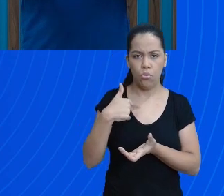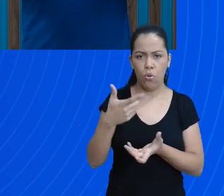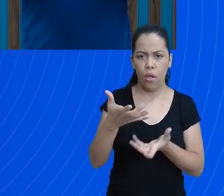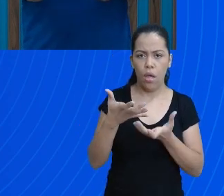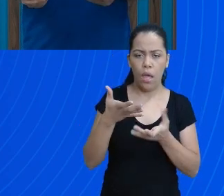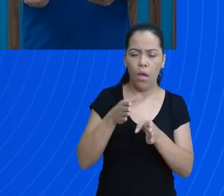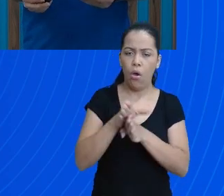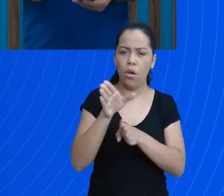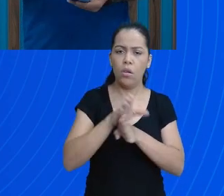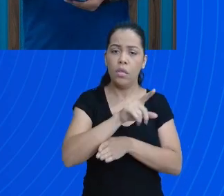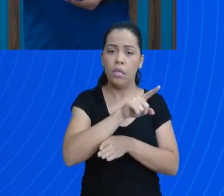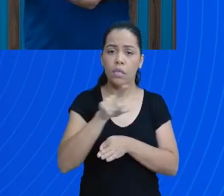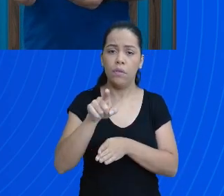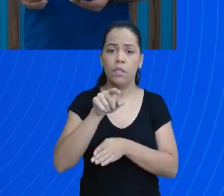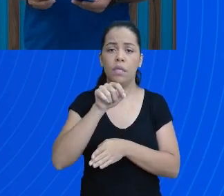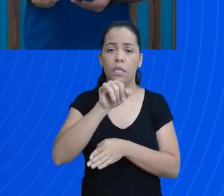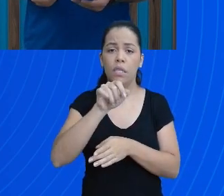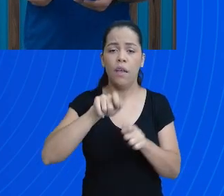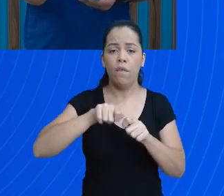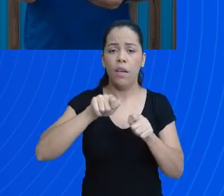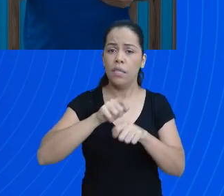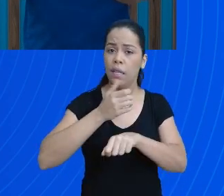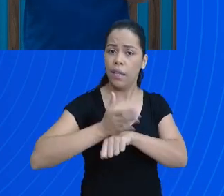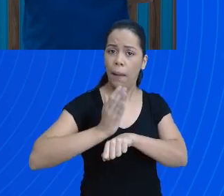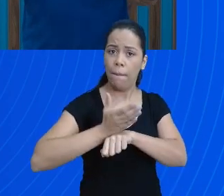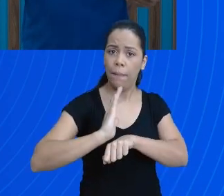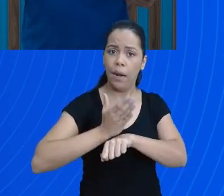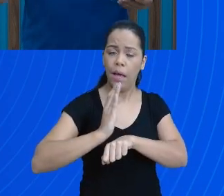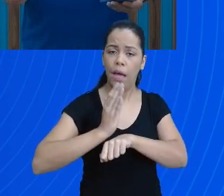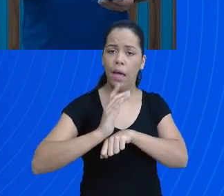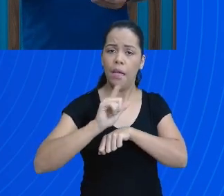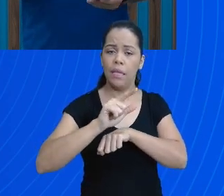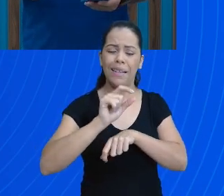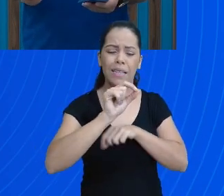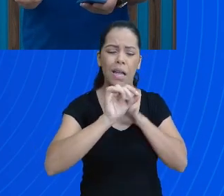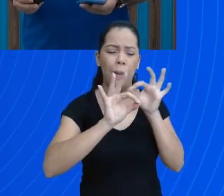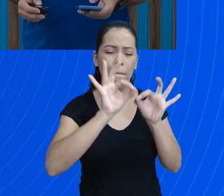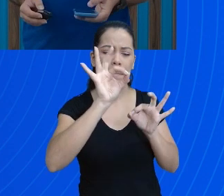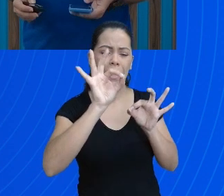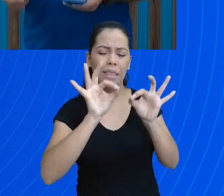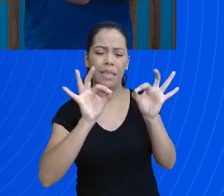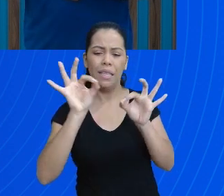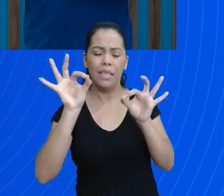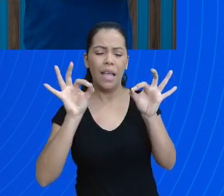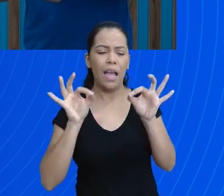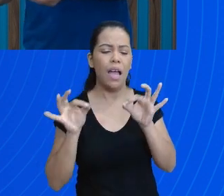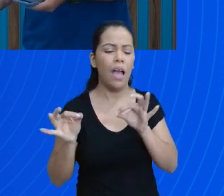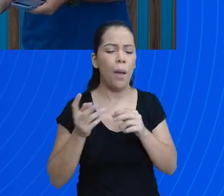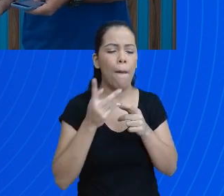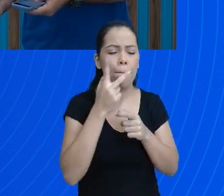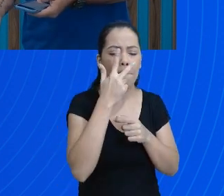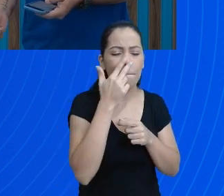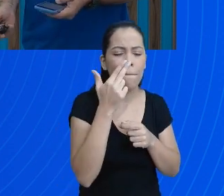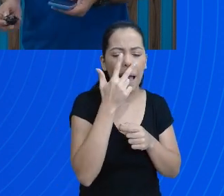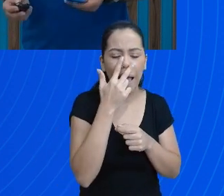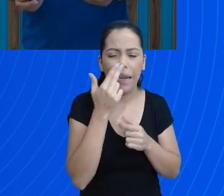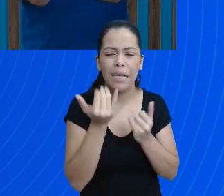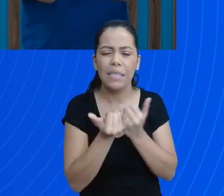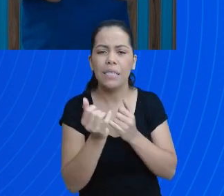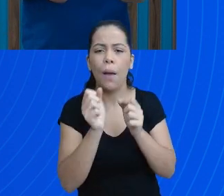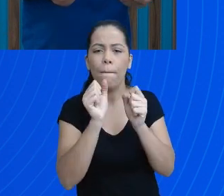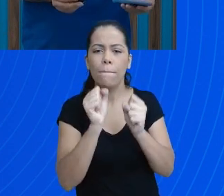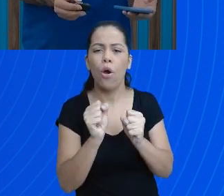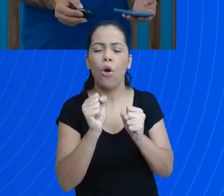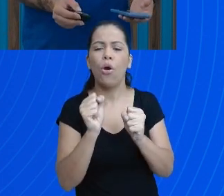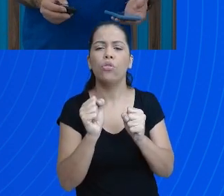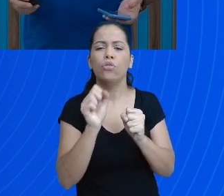estiver fazendo na prática, como essas medidas muitas vezes são aproximadas, utiliza aí a calculadora do seu celular ou